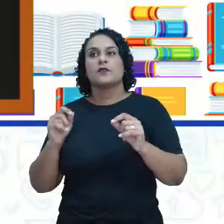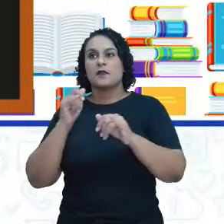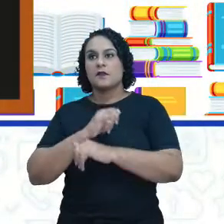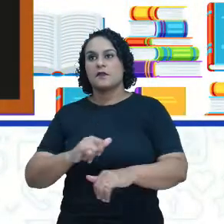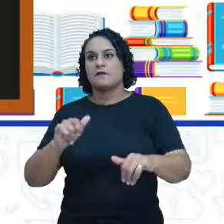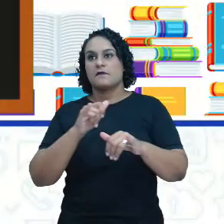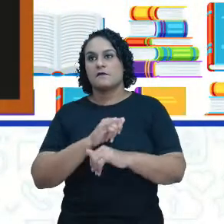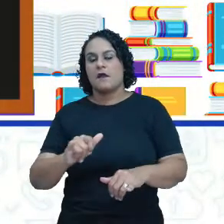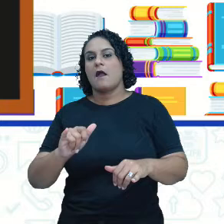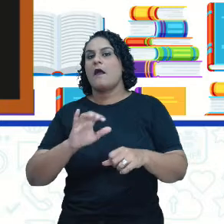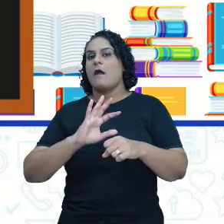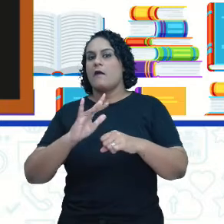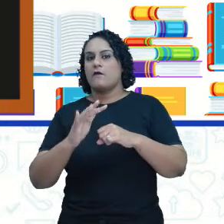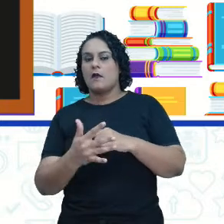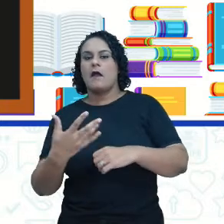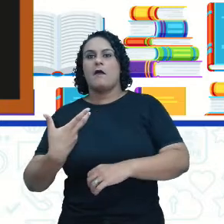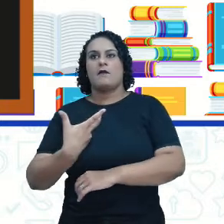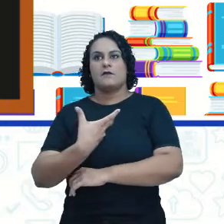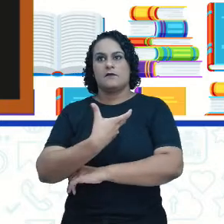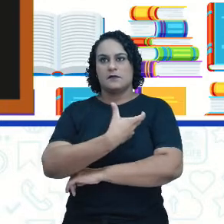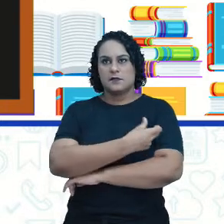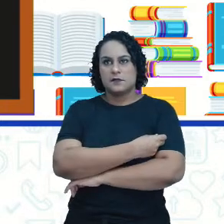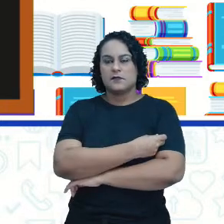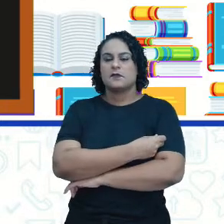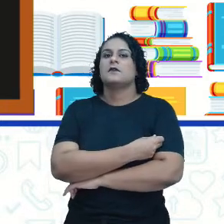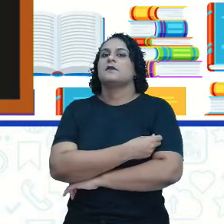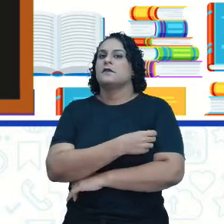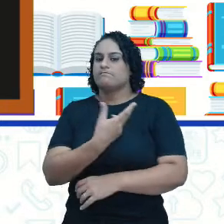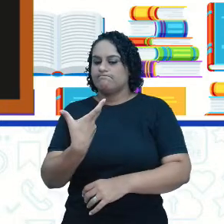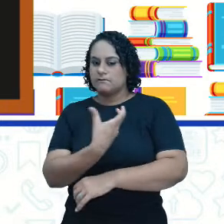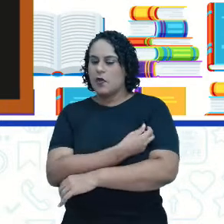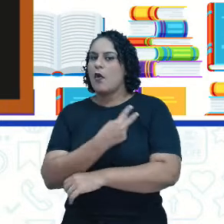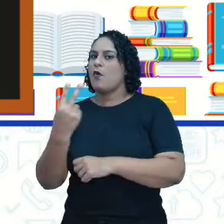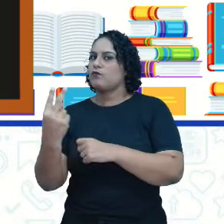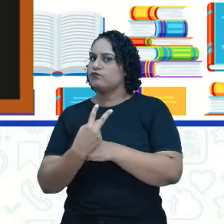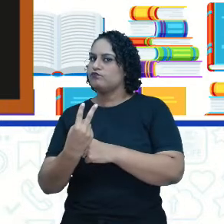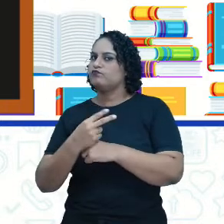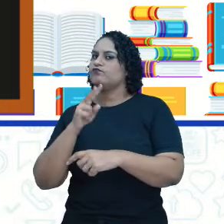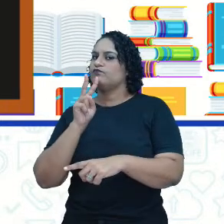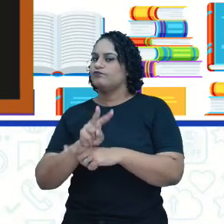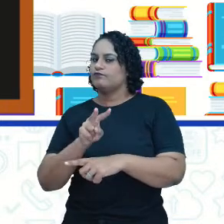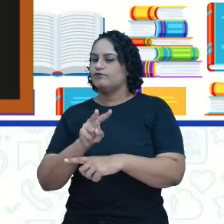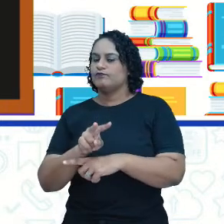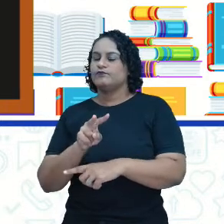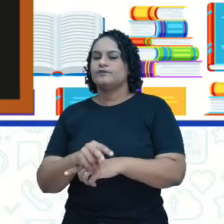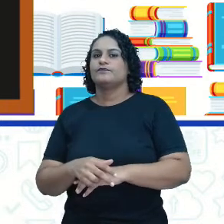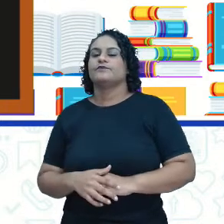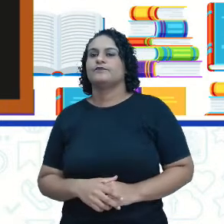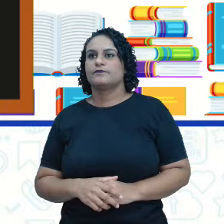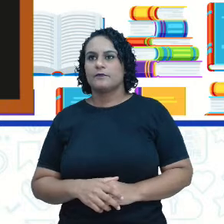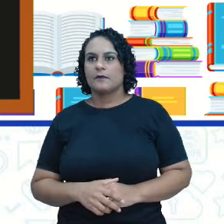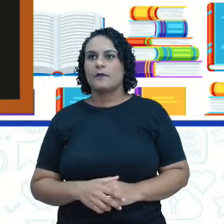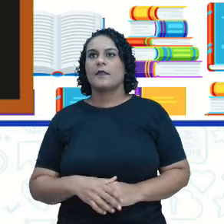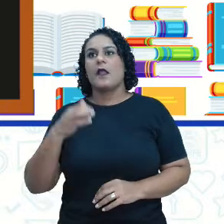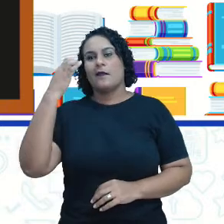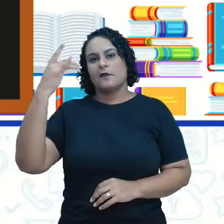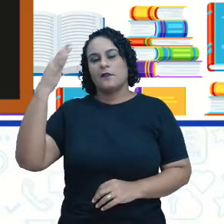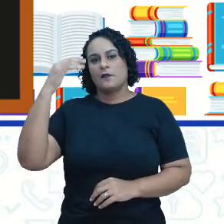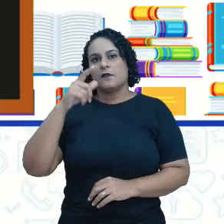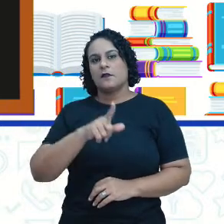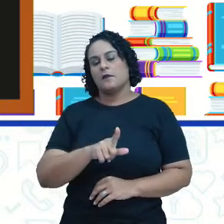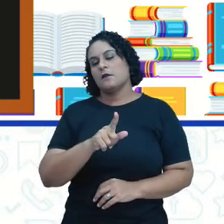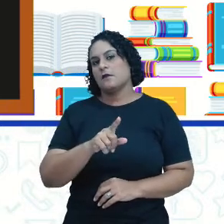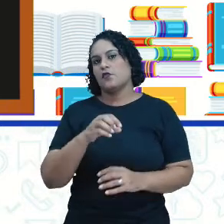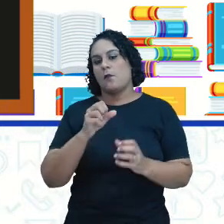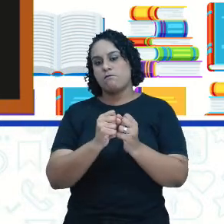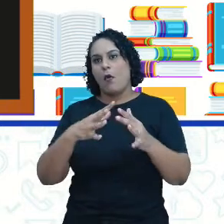sobre a Covid, sobre vacina, se vacinem, se cuidem, né? Foi isso que a gente viu hoje. A teoria do Big Bang, o